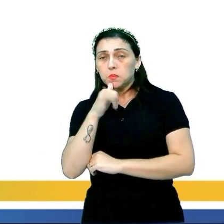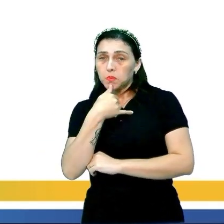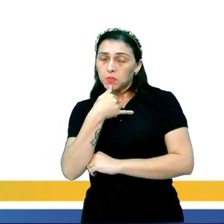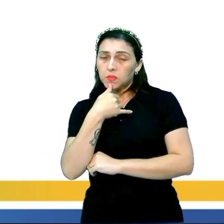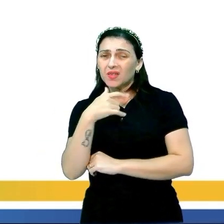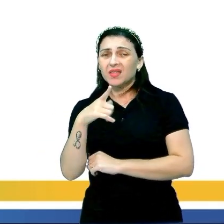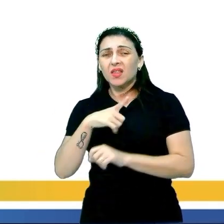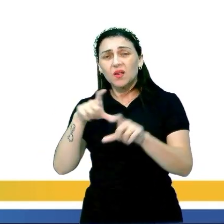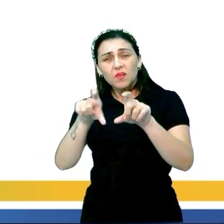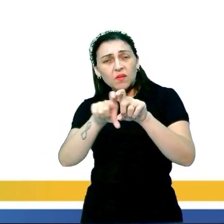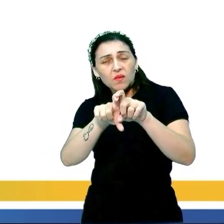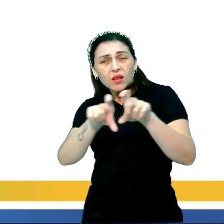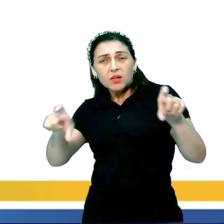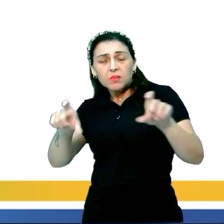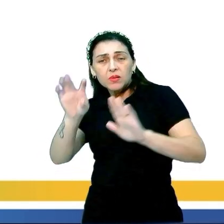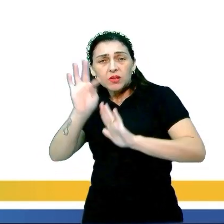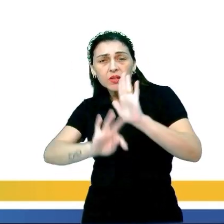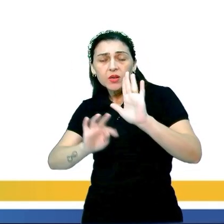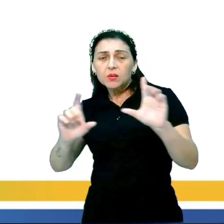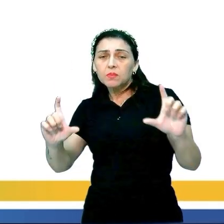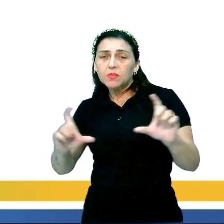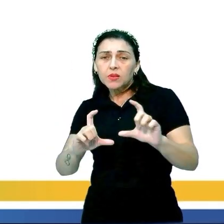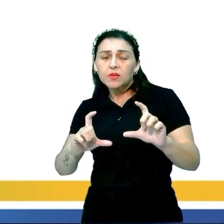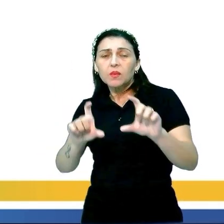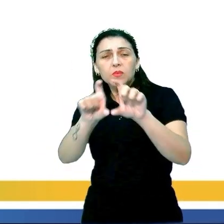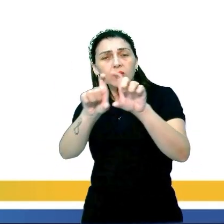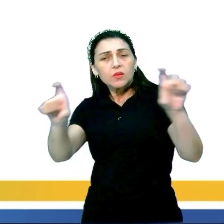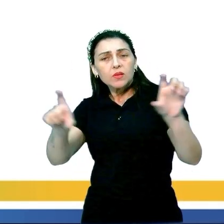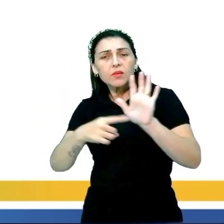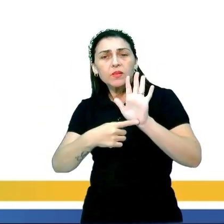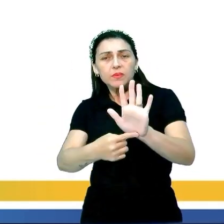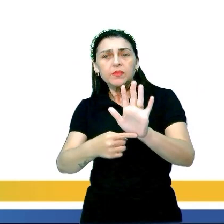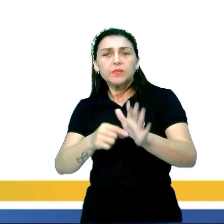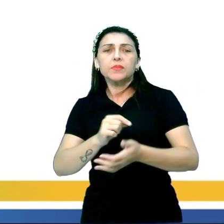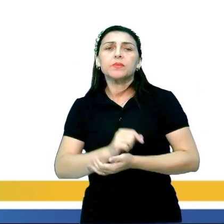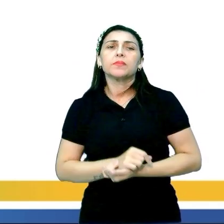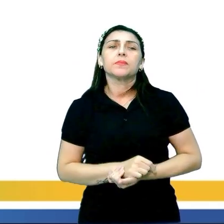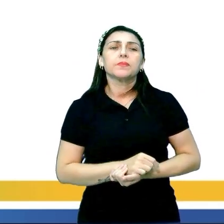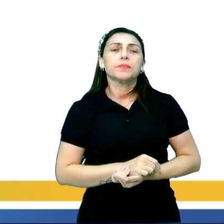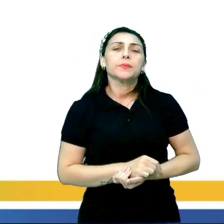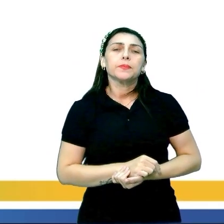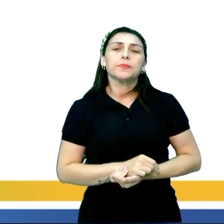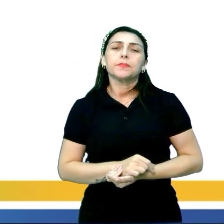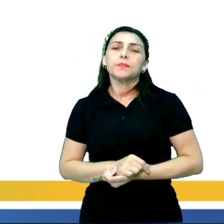Aí tem um fragmentozinho, né? Um texto aí pequeno. Vamos ver o enunciado. O que ele quer?